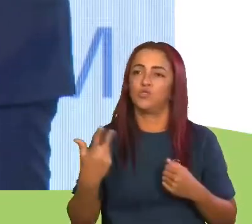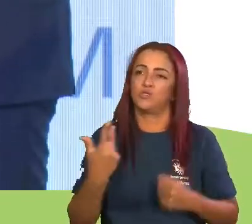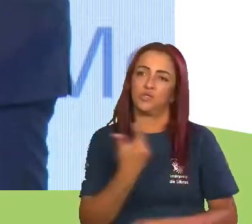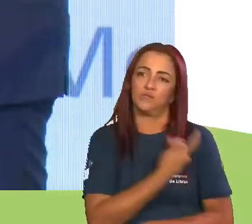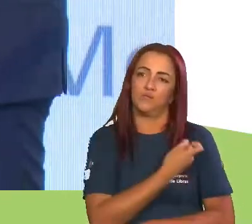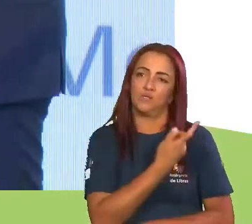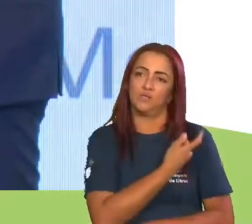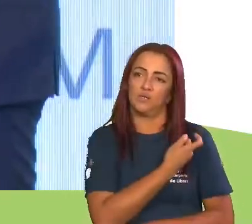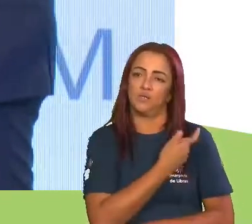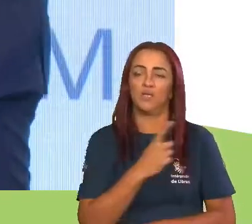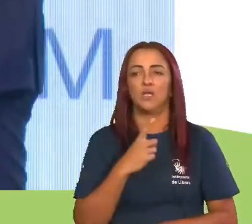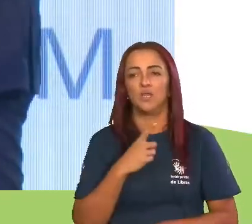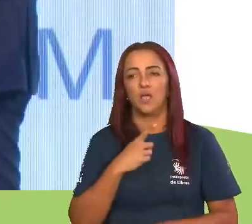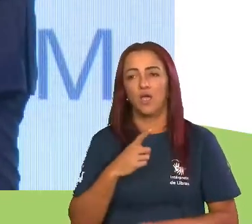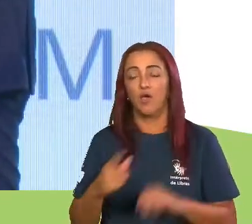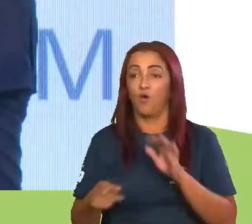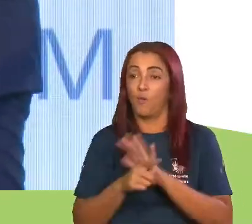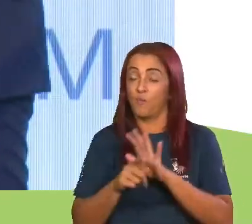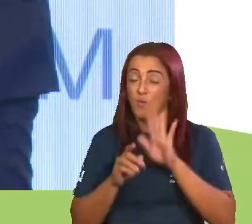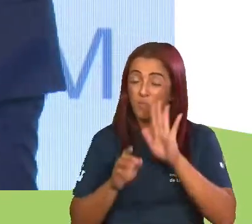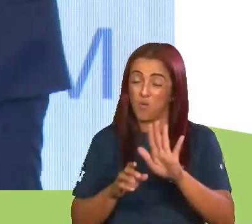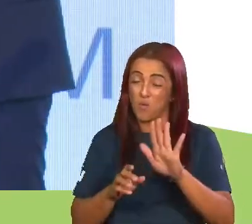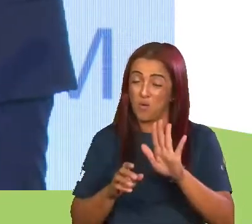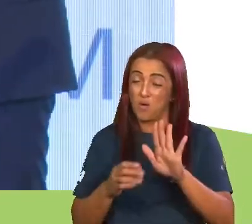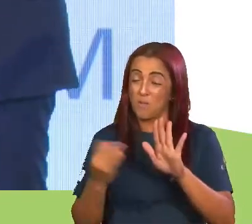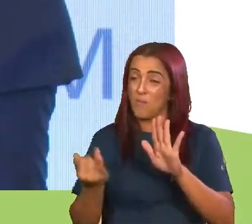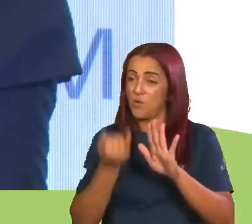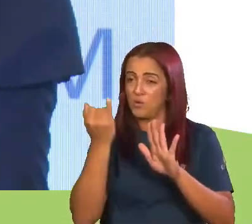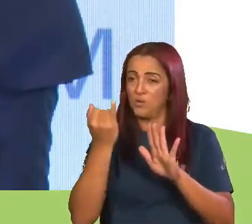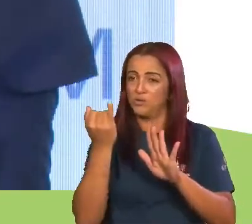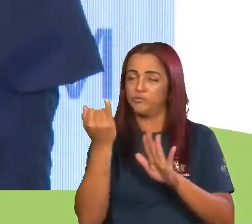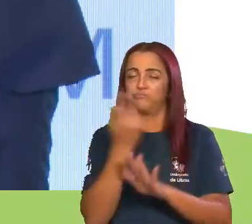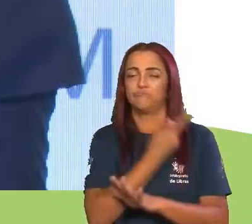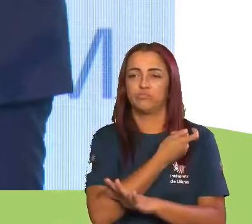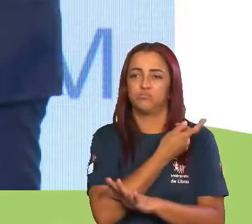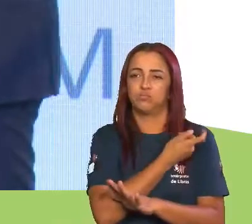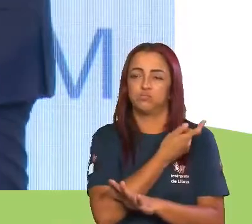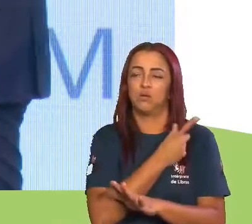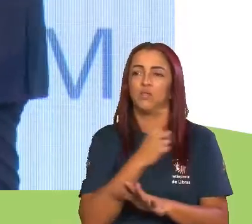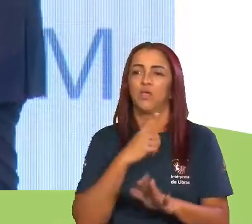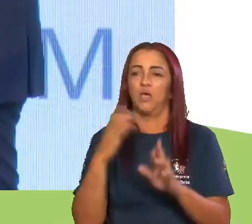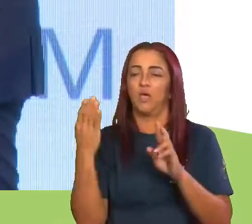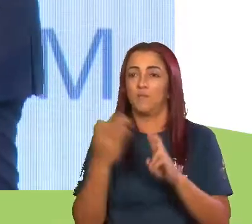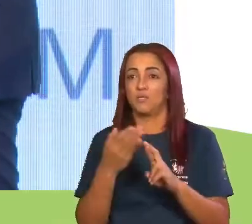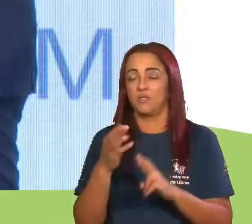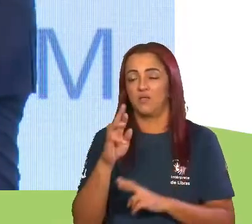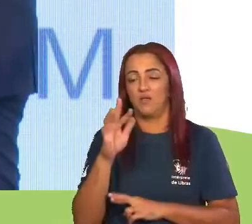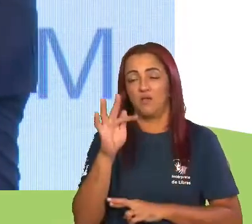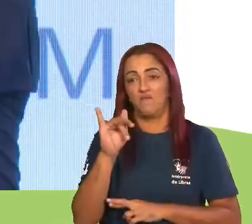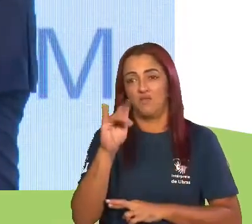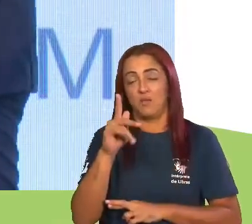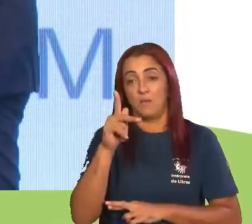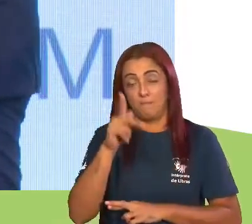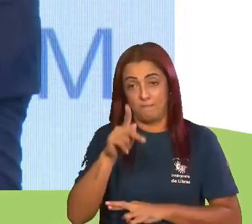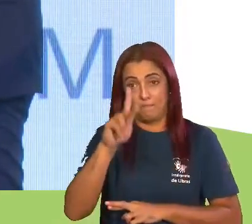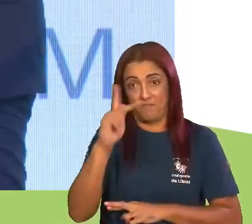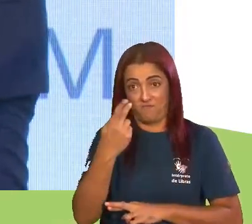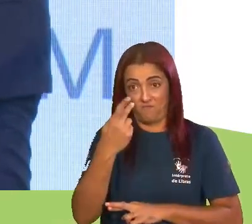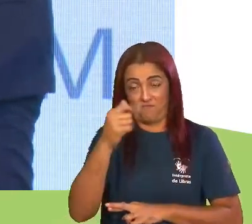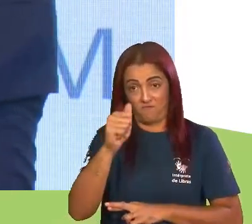vacinas colocaram um ponto muito importante. Hoje temos também representante da Pfizer aqui, que